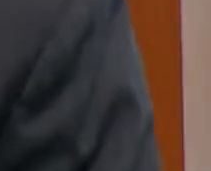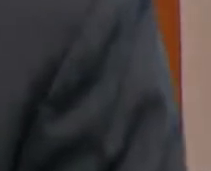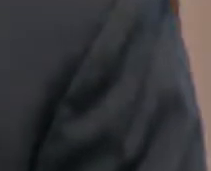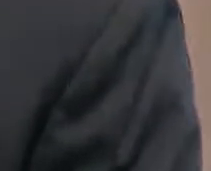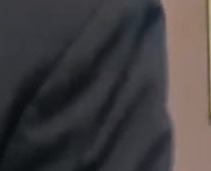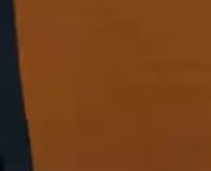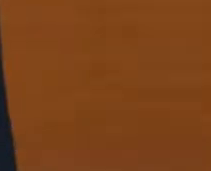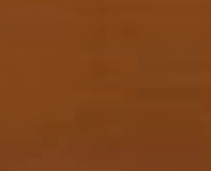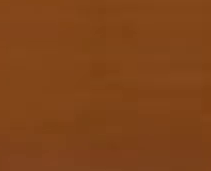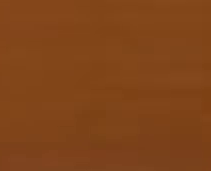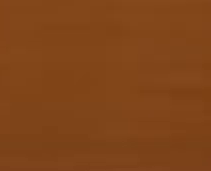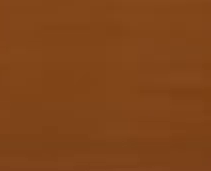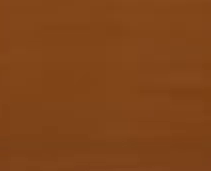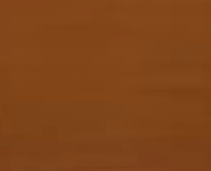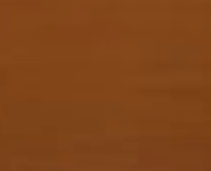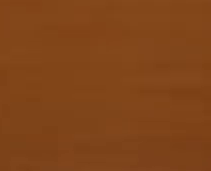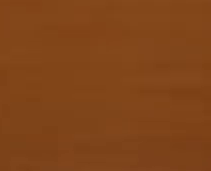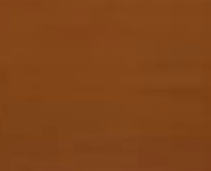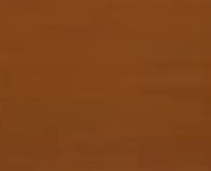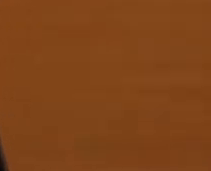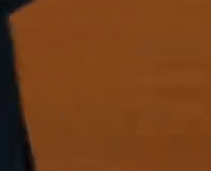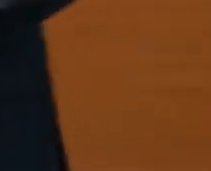Obrigado.